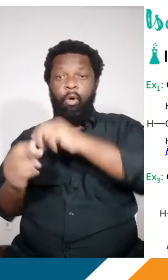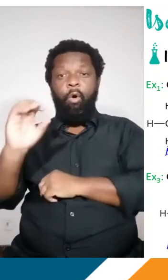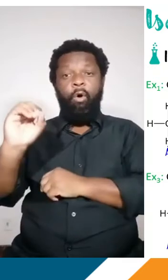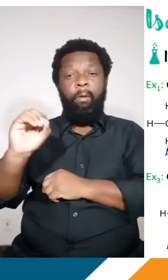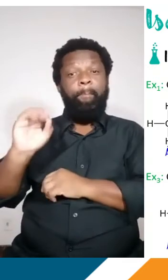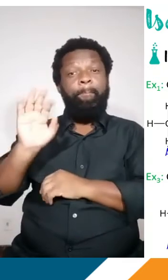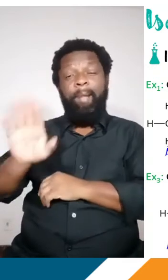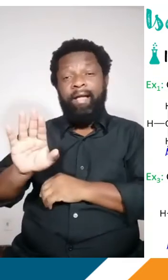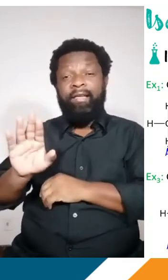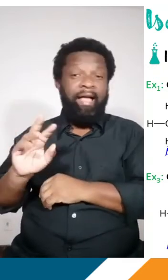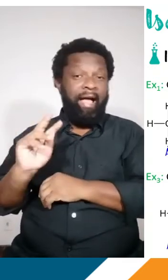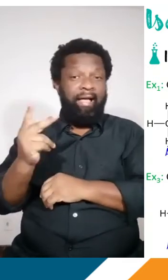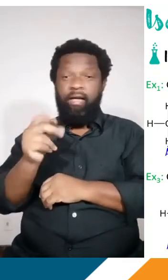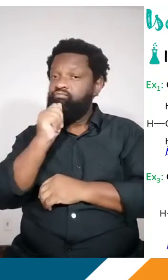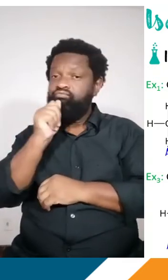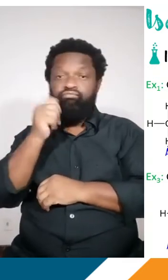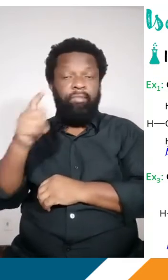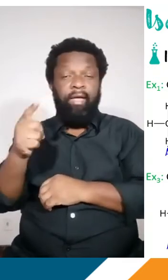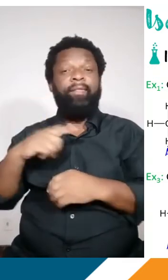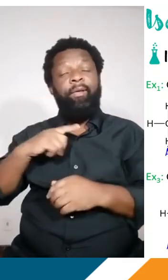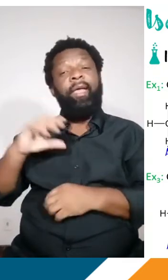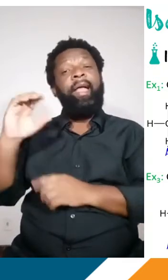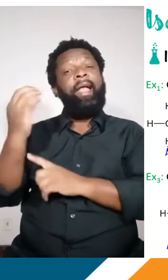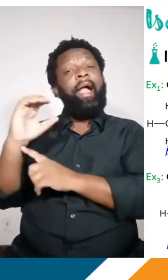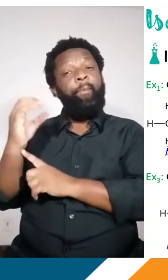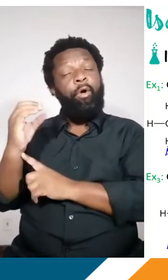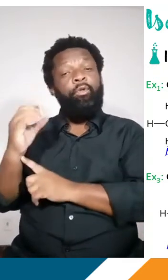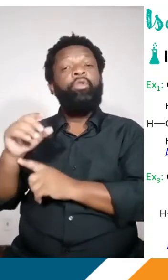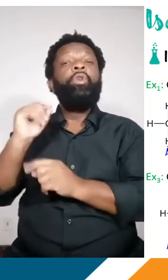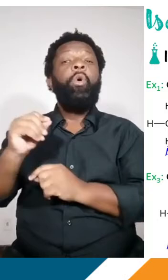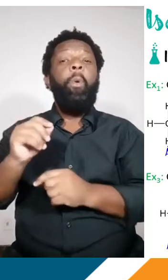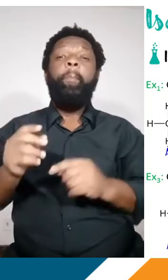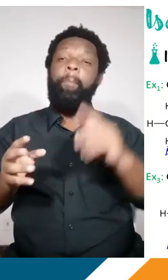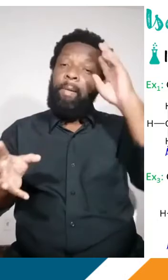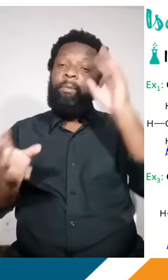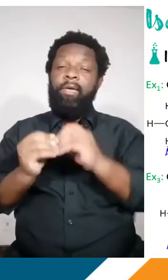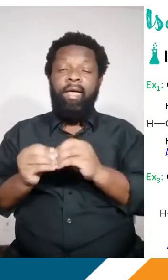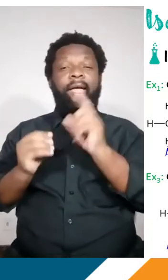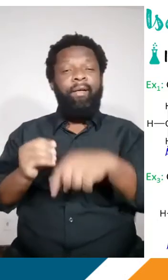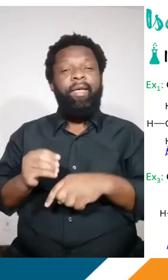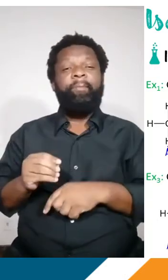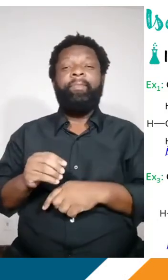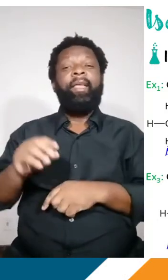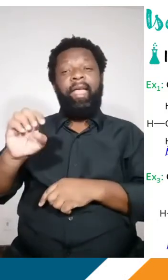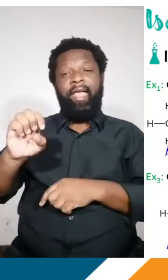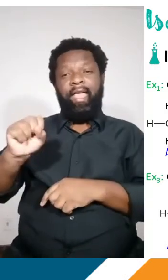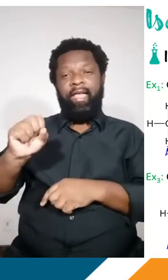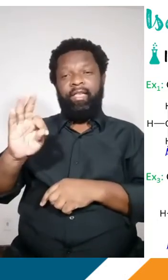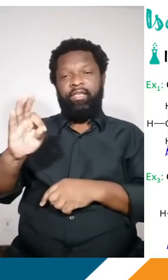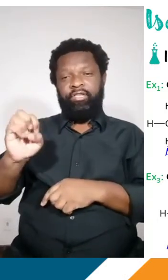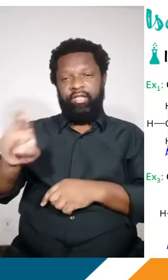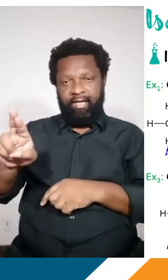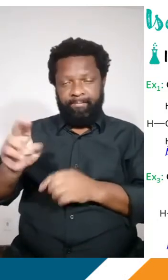porém aqui eu não tenho um H e sim carbono. Isso me mostra que essa função é a função